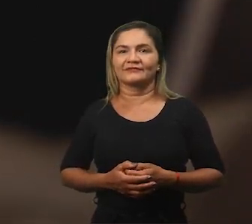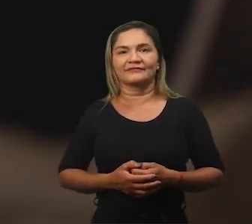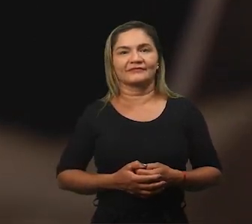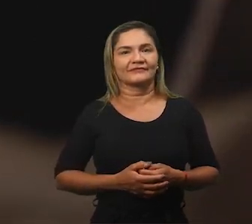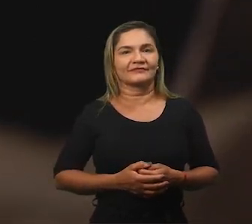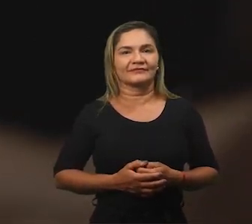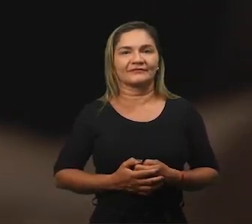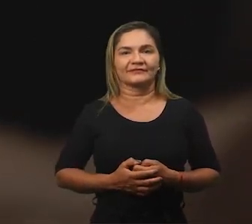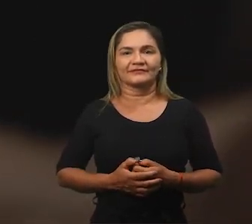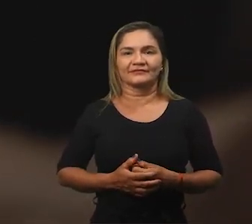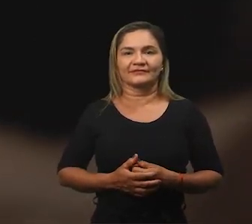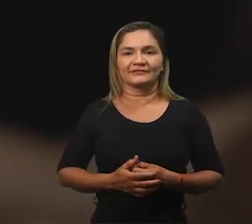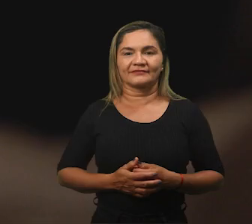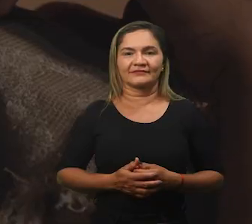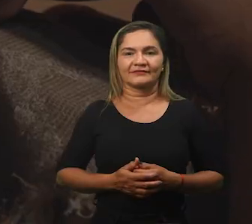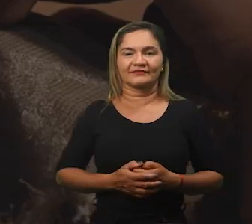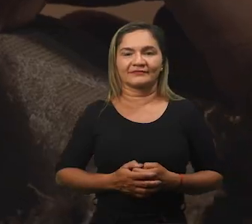Que idiota.